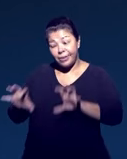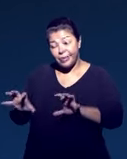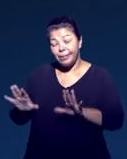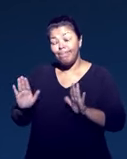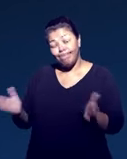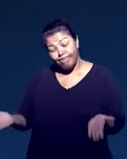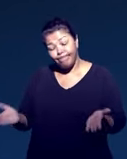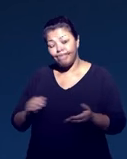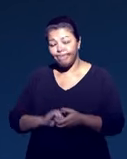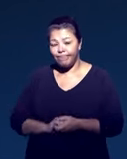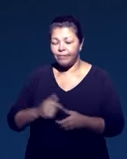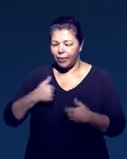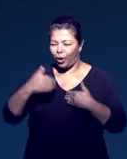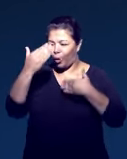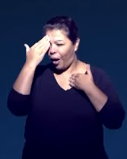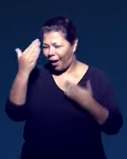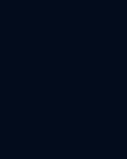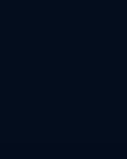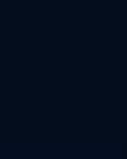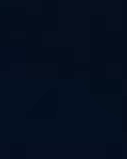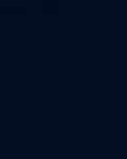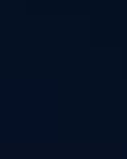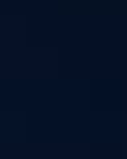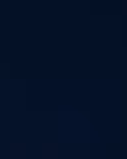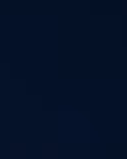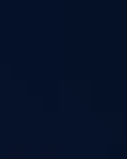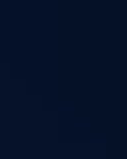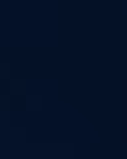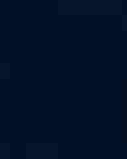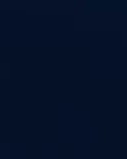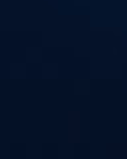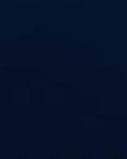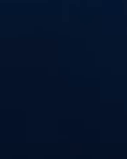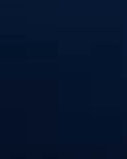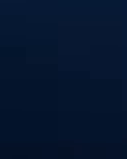agradecer ao Senador Rodrigo Pacheco